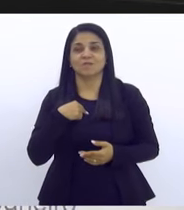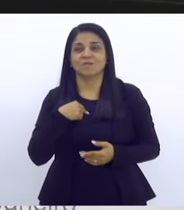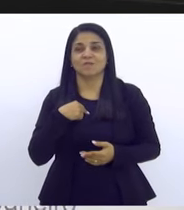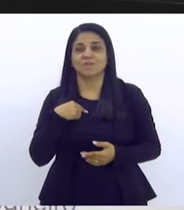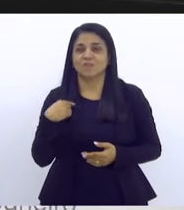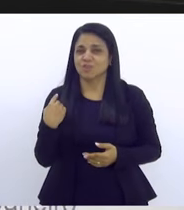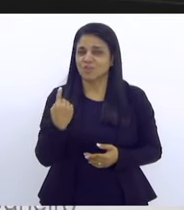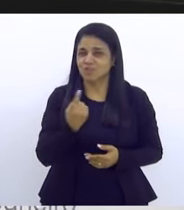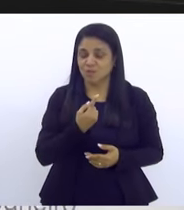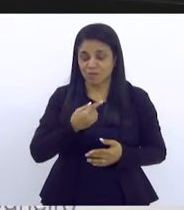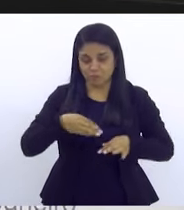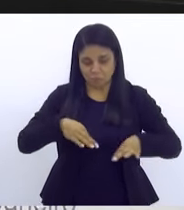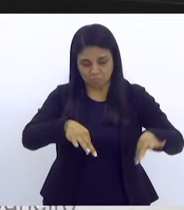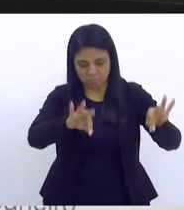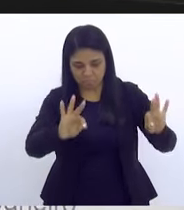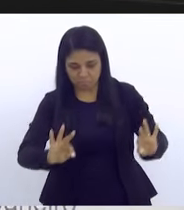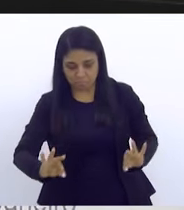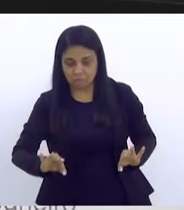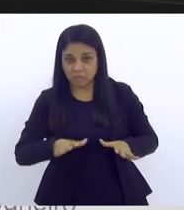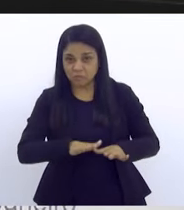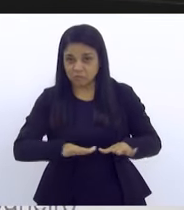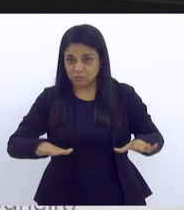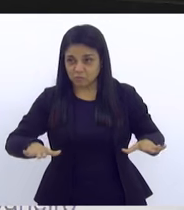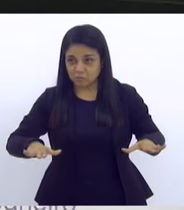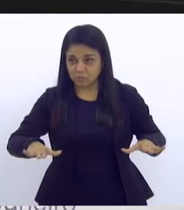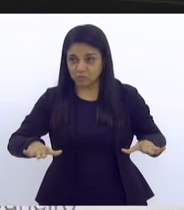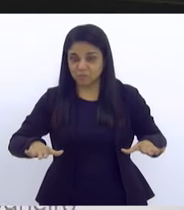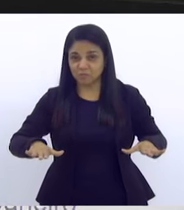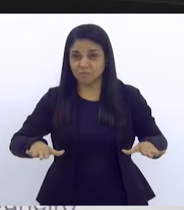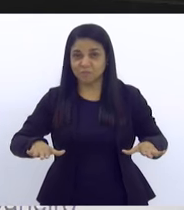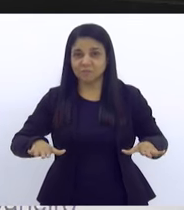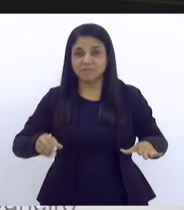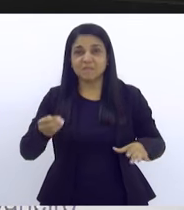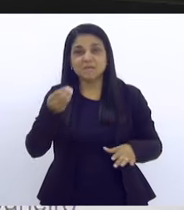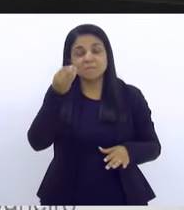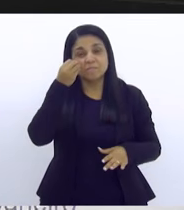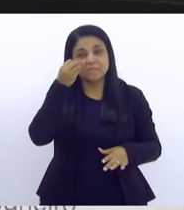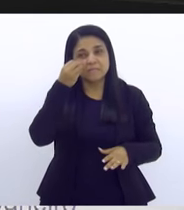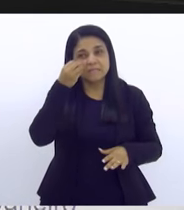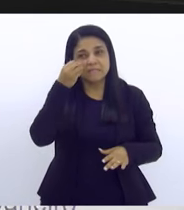um pano no chão para tentarmos fazermos